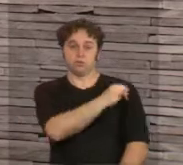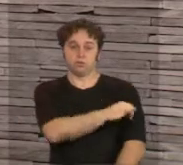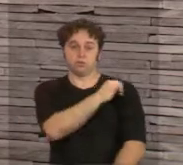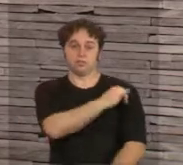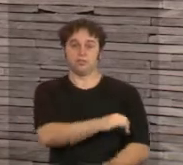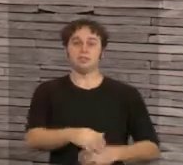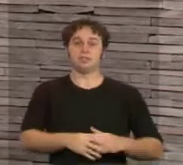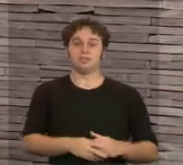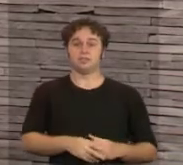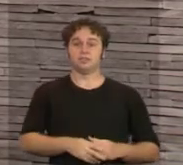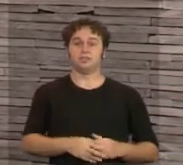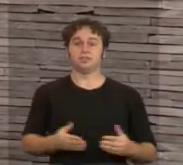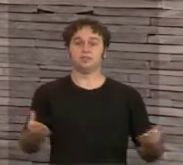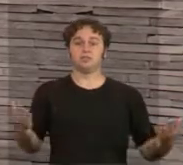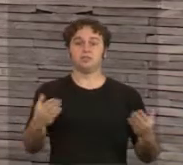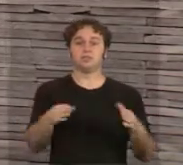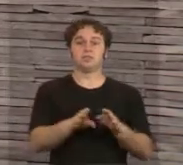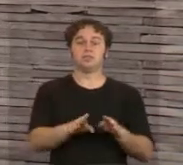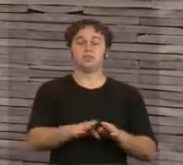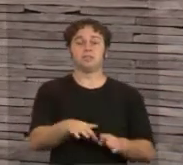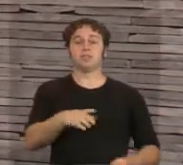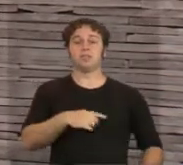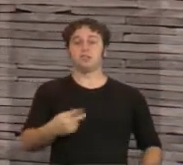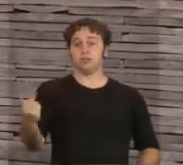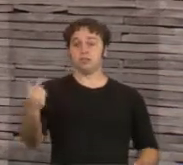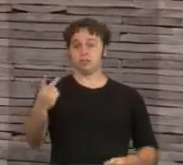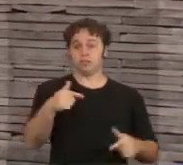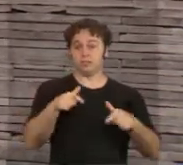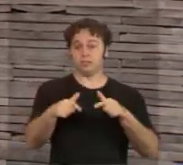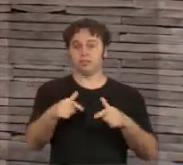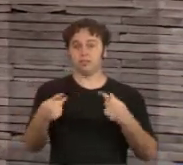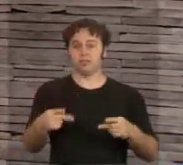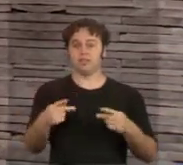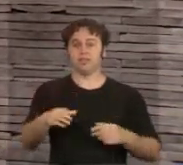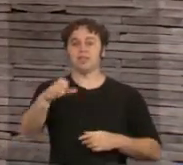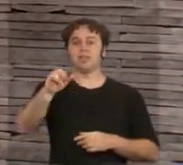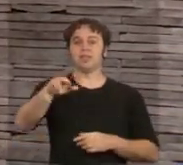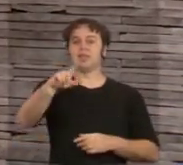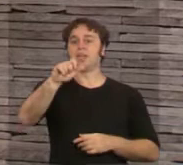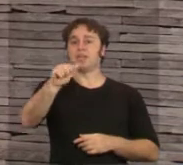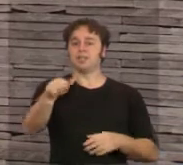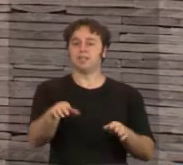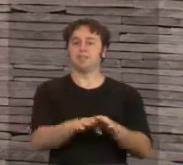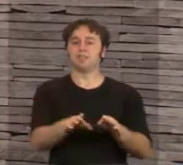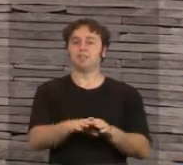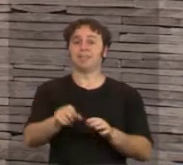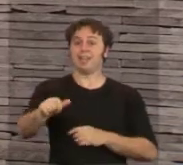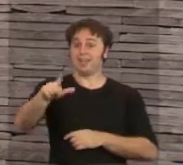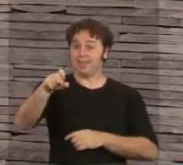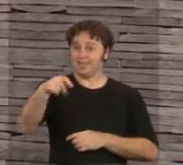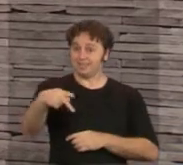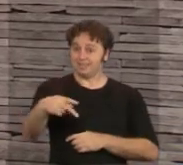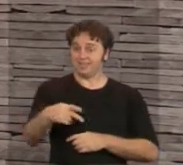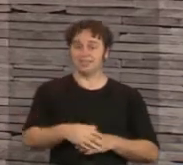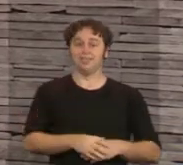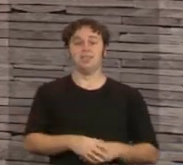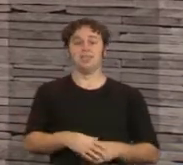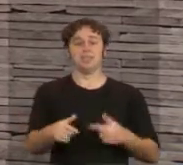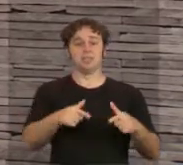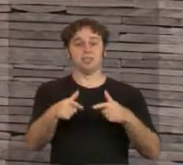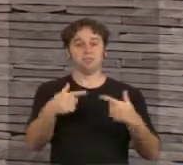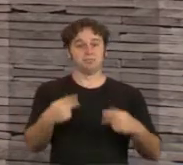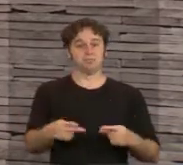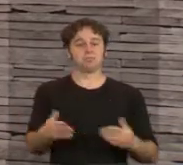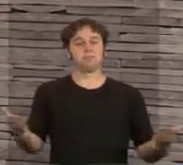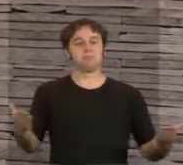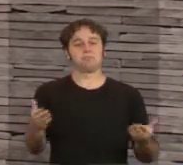Janeiro. Hoje é aniversário de dois funcionários aqui da Rede Vida, Carla, o Alex. Pelo dom da vida deles, nós também nos alegramos